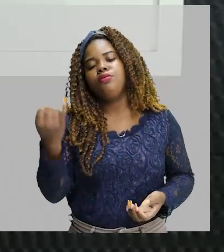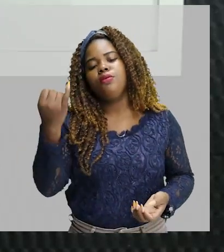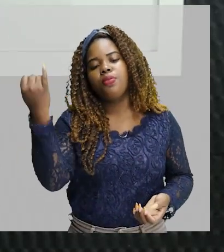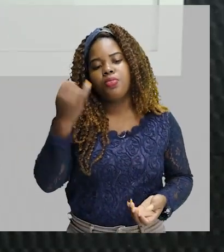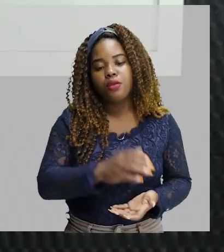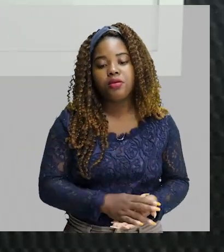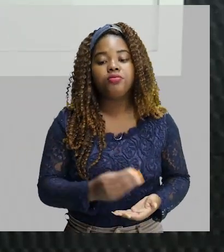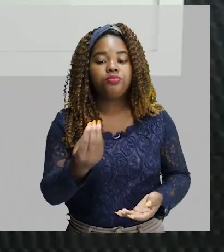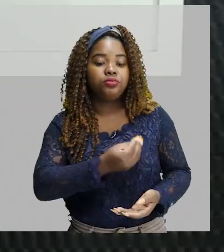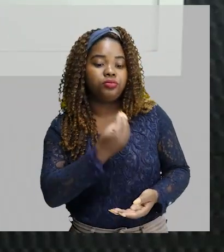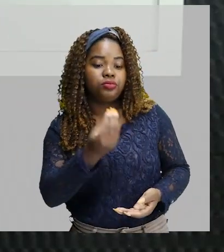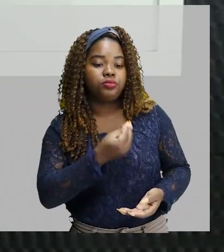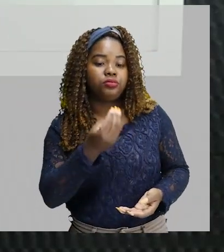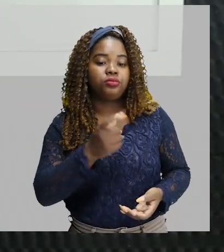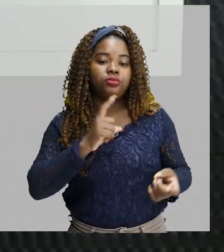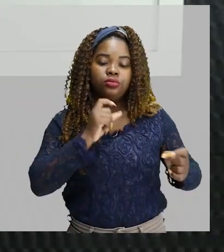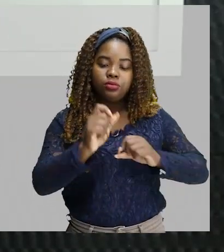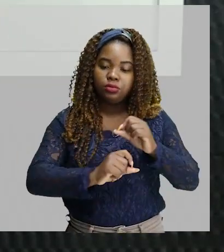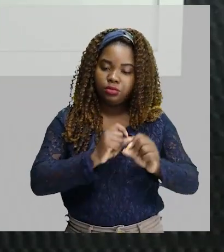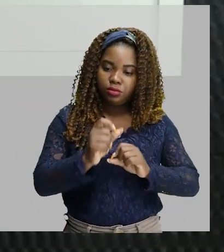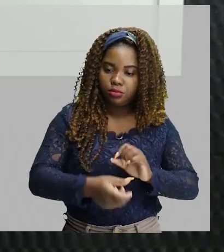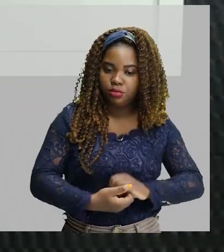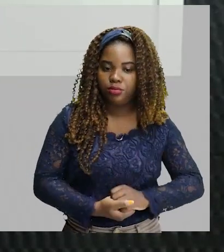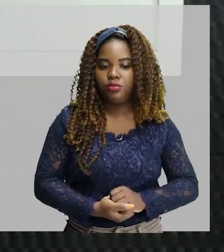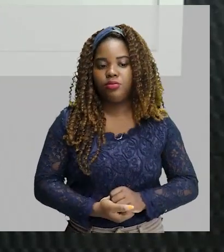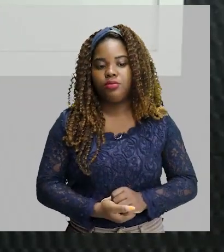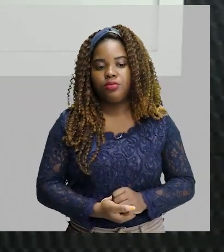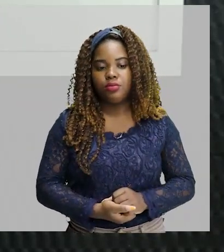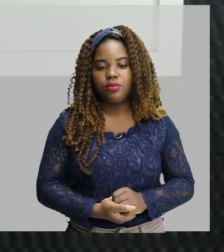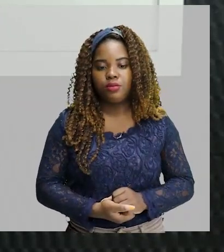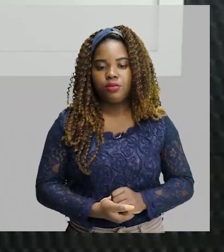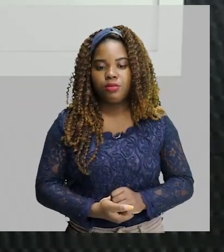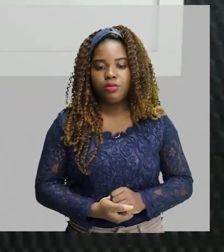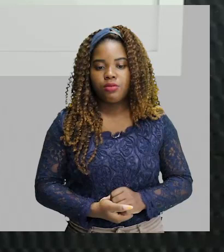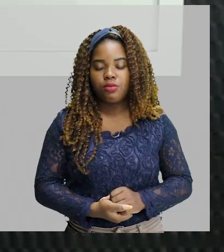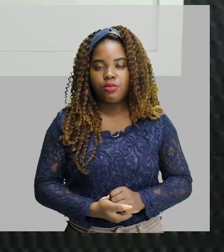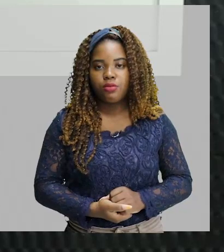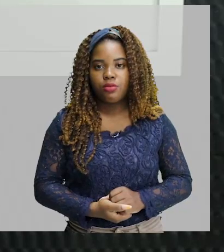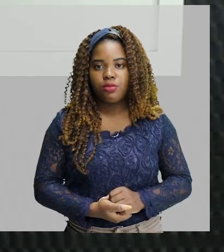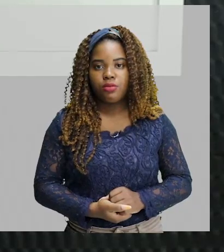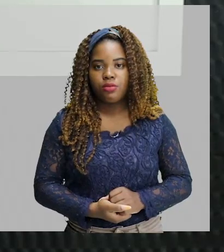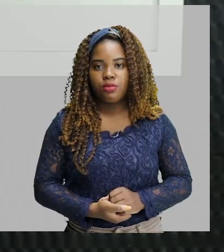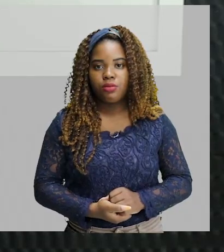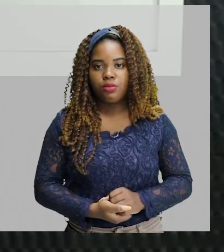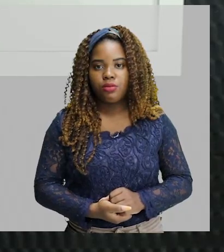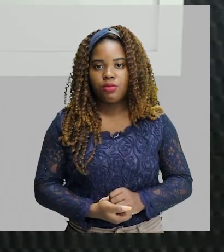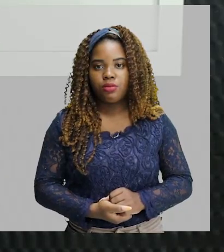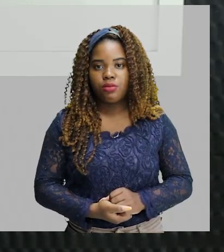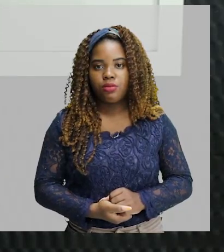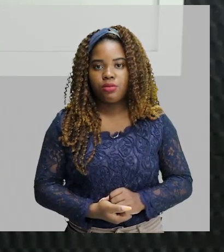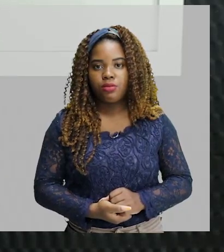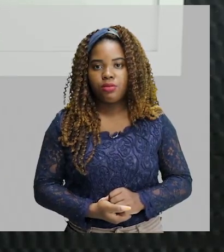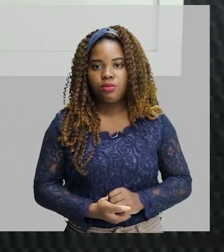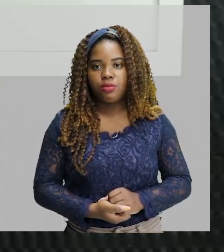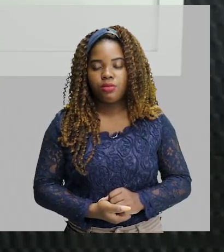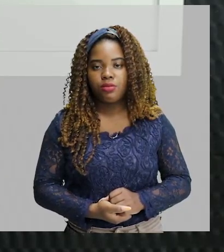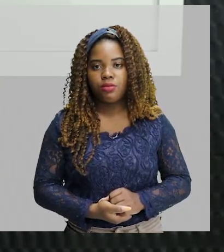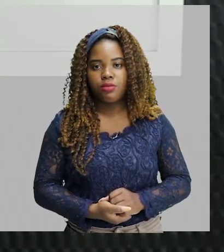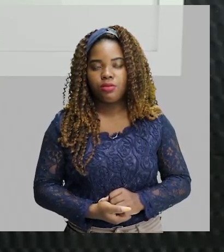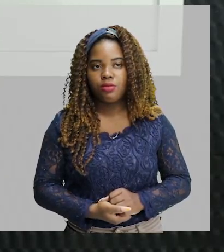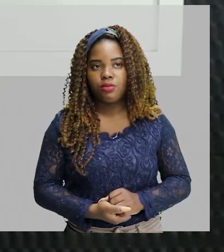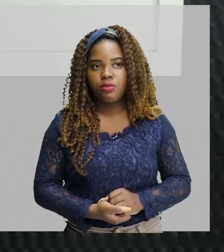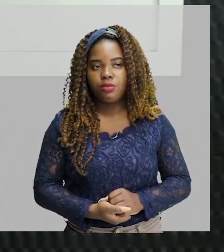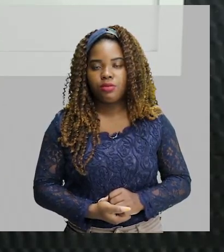esta existência ela traz um presente importante. O grande presente da existência, qual seria este grande